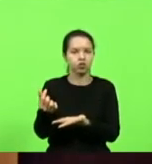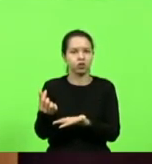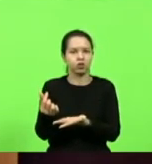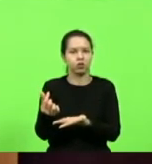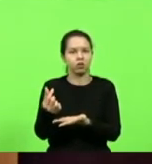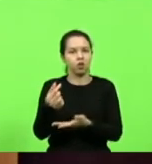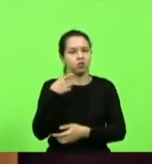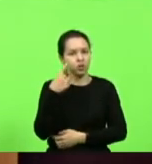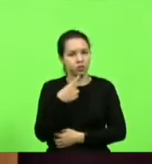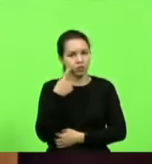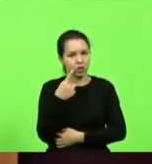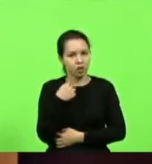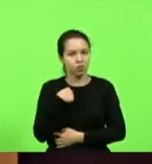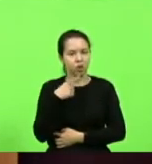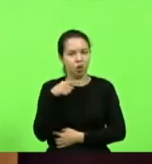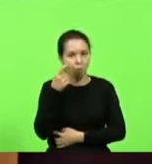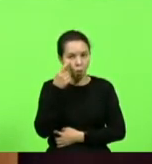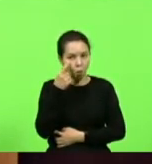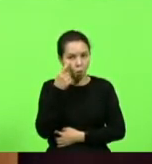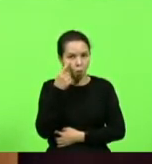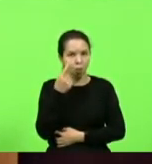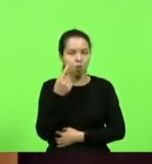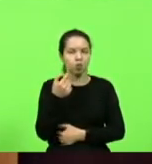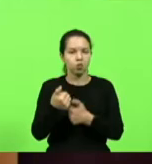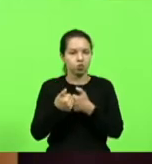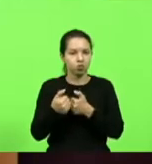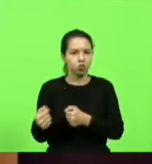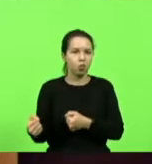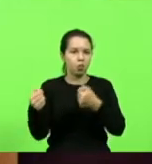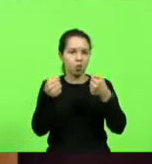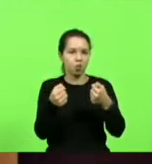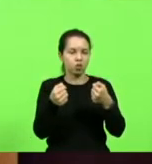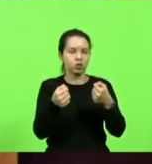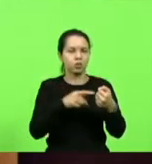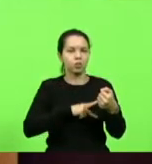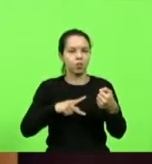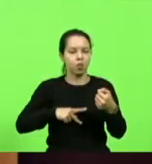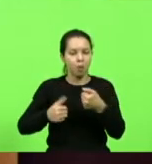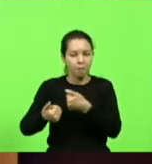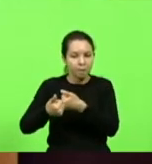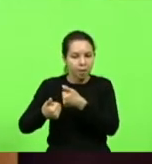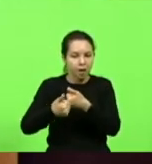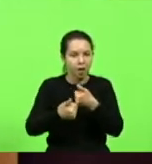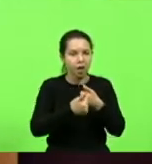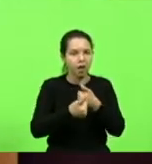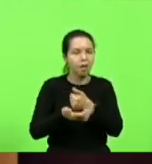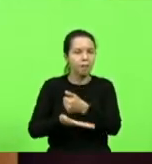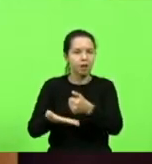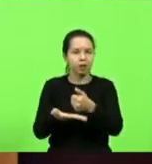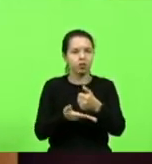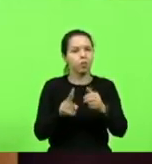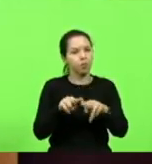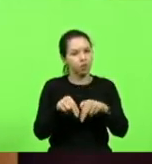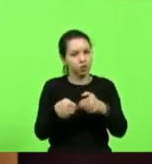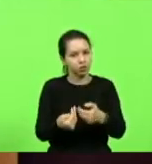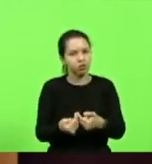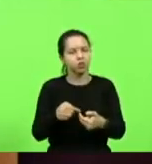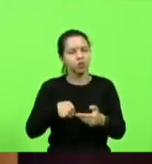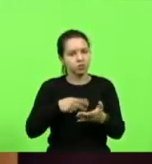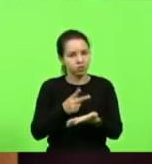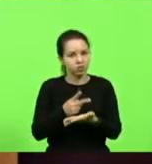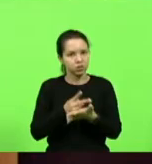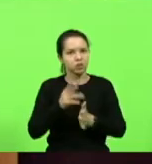poder público mais perto das bases. Por isso, faz questão de listar tudo aquilo que